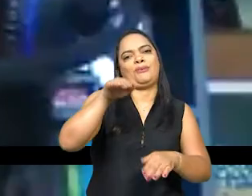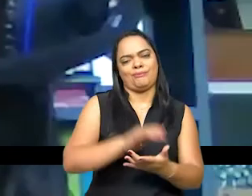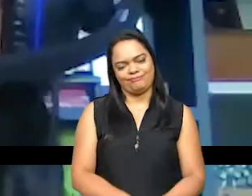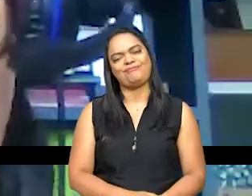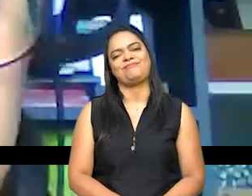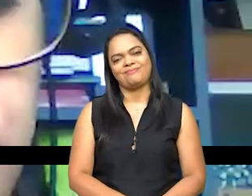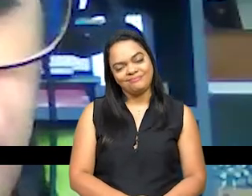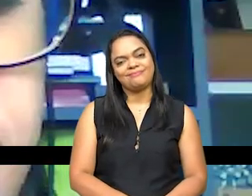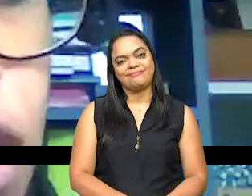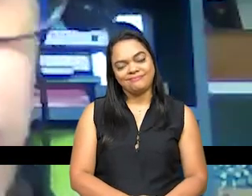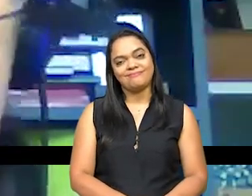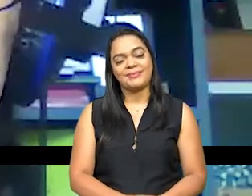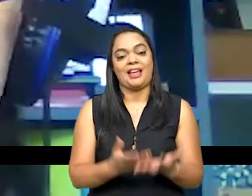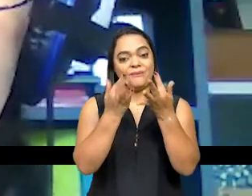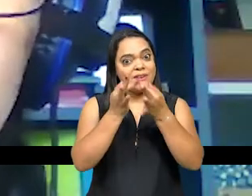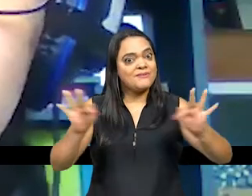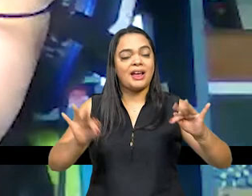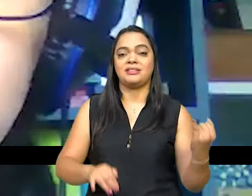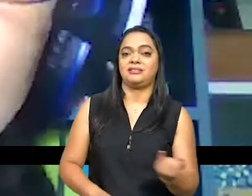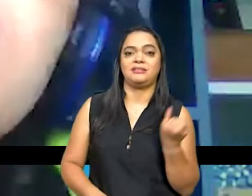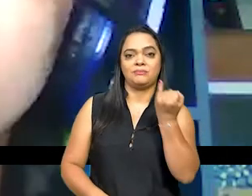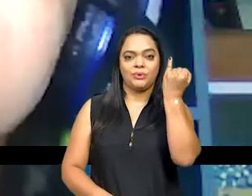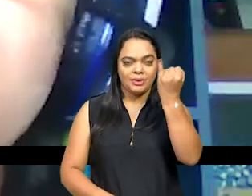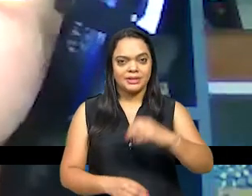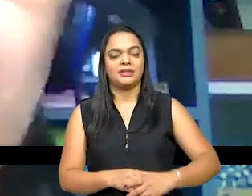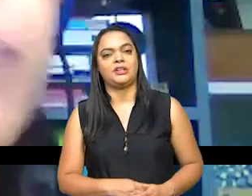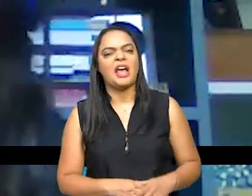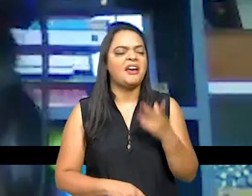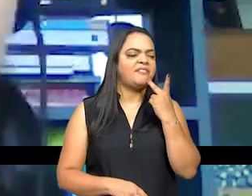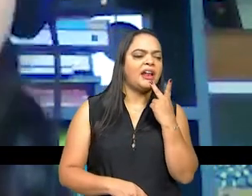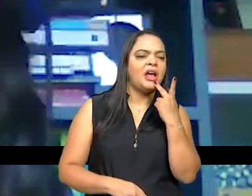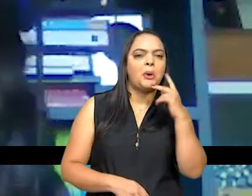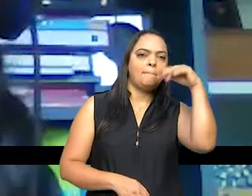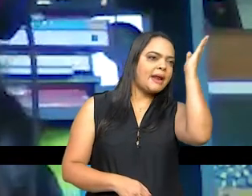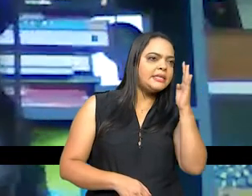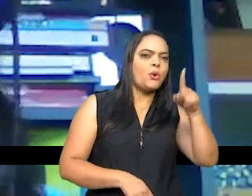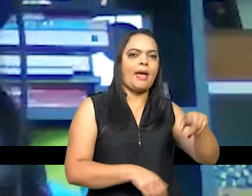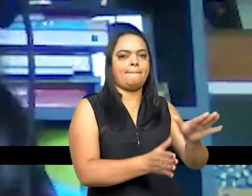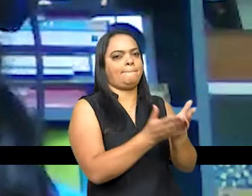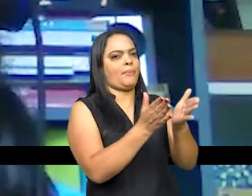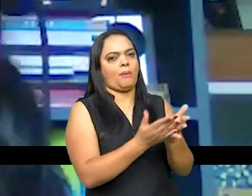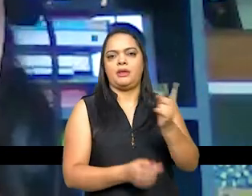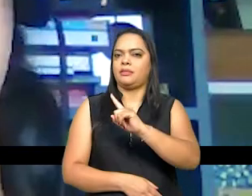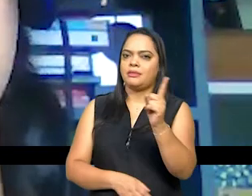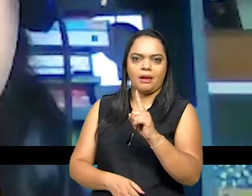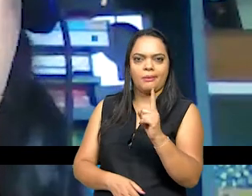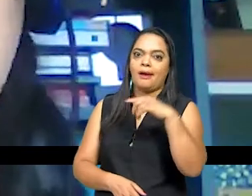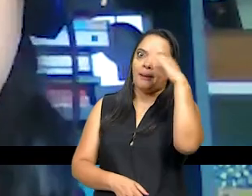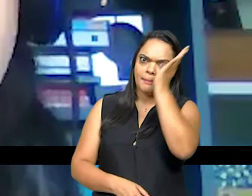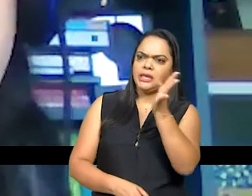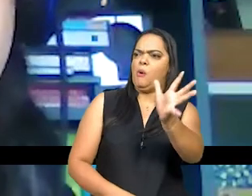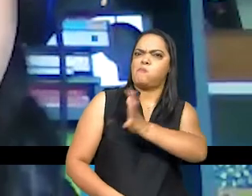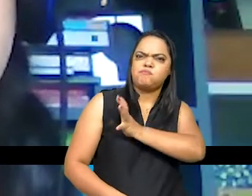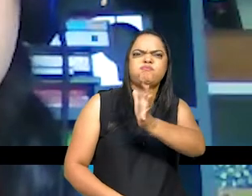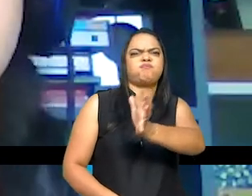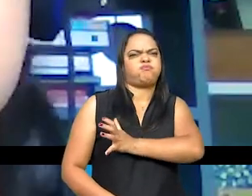essa, assim, essa para mim é uma frase que eu acho super importante. Quando alguém vem dizer que ah, nosso país é um país pobre, não, nós somos um dos países mais ricos do mundo, né? Nós